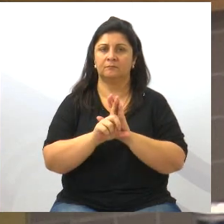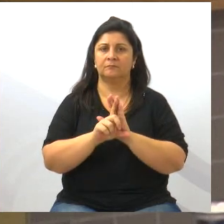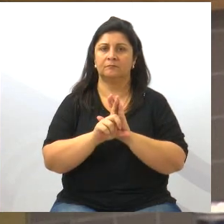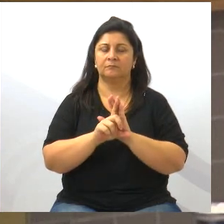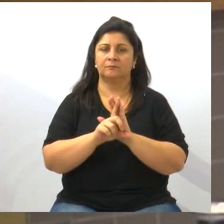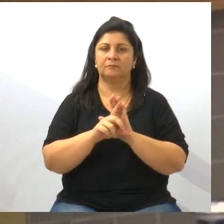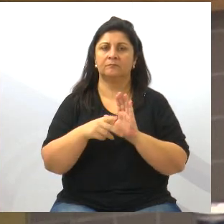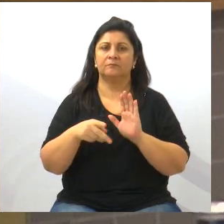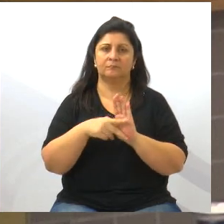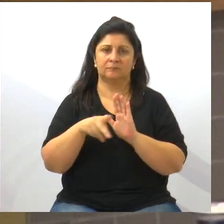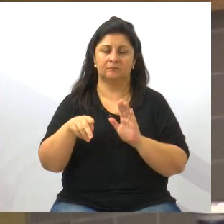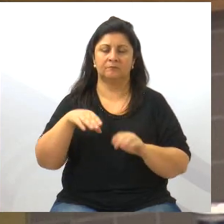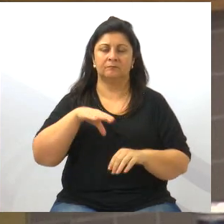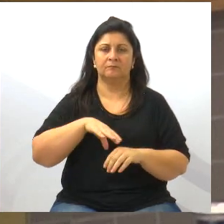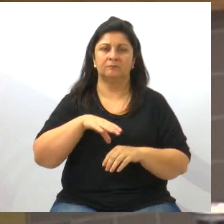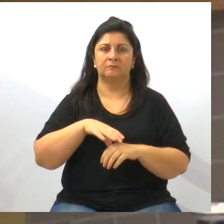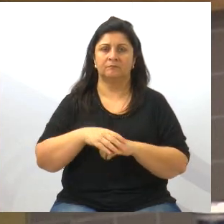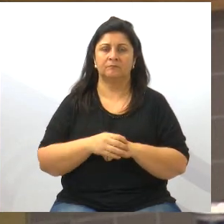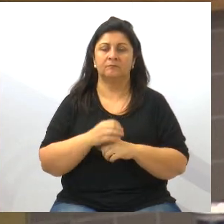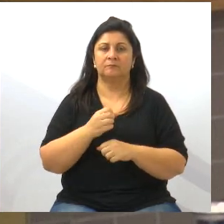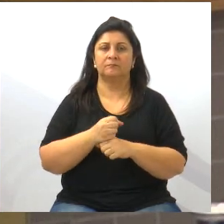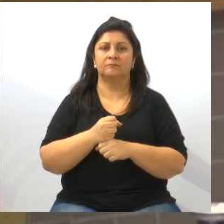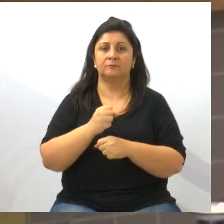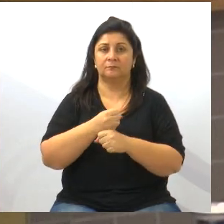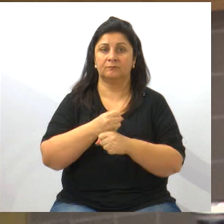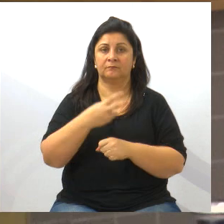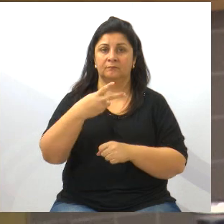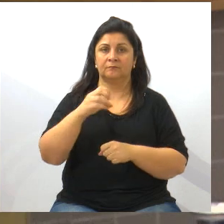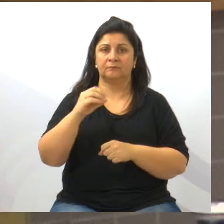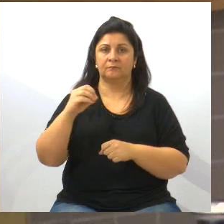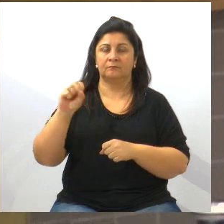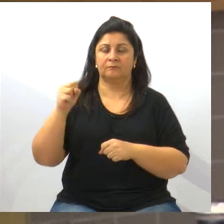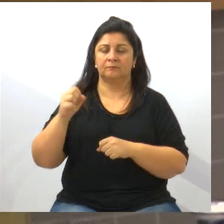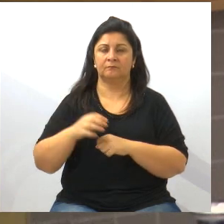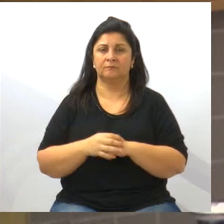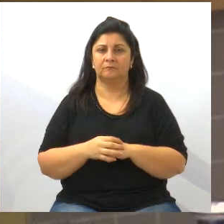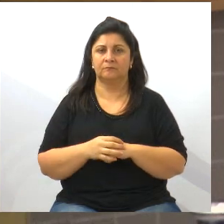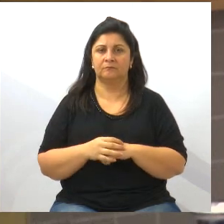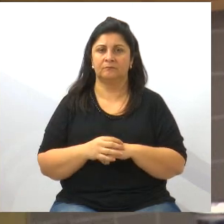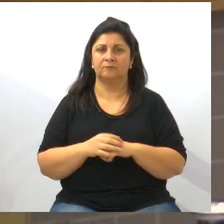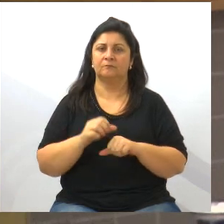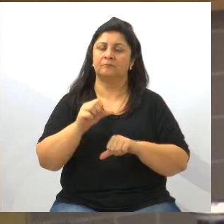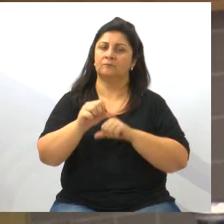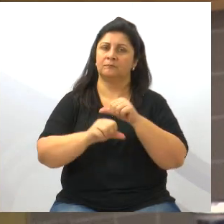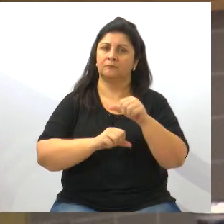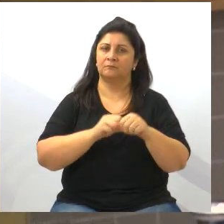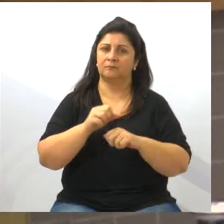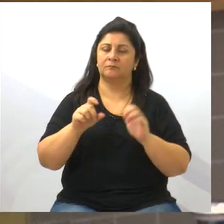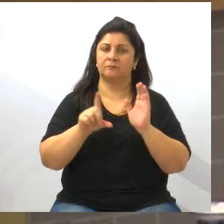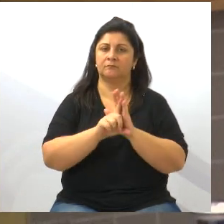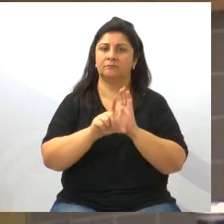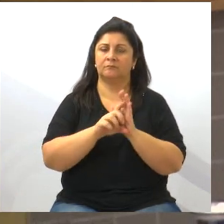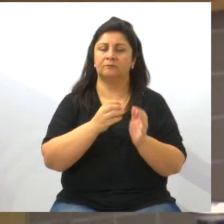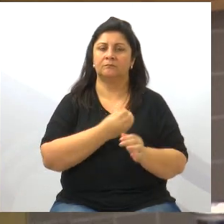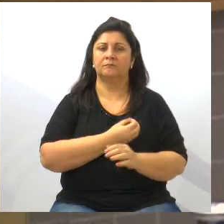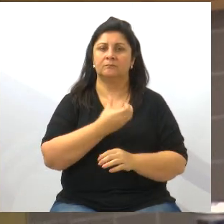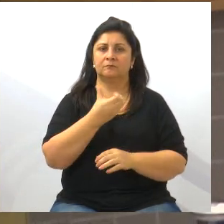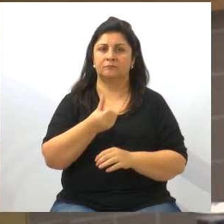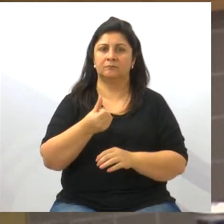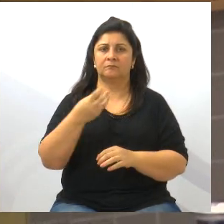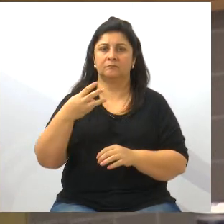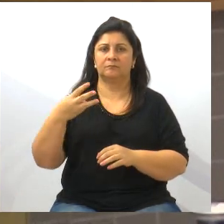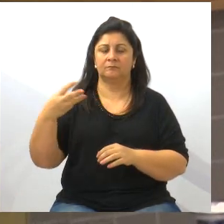número 5.160 de 2008, tendo sua composição remodelada através da Lei 6.233